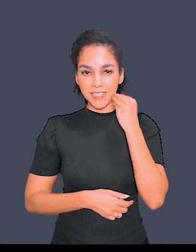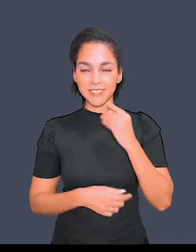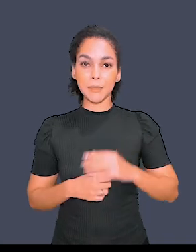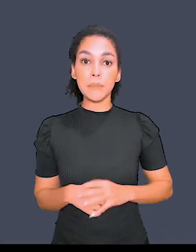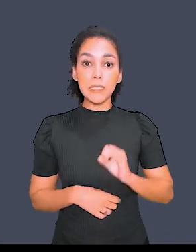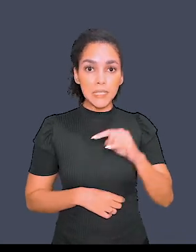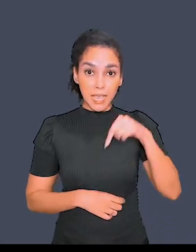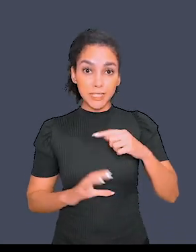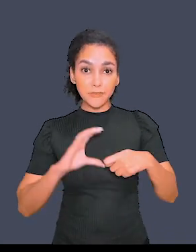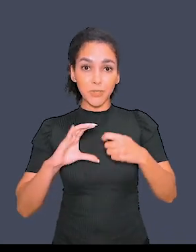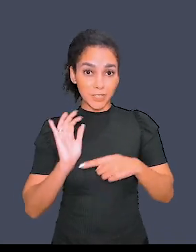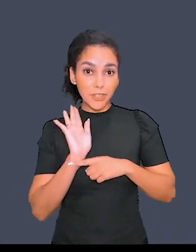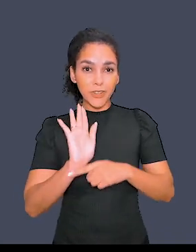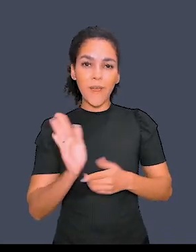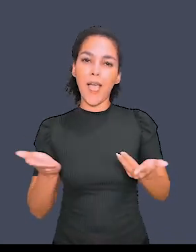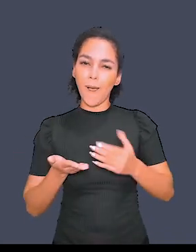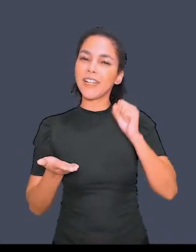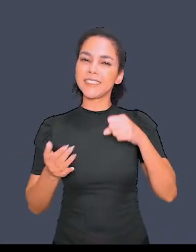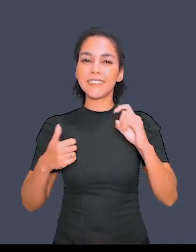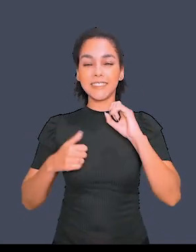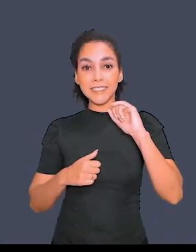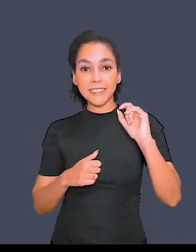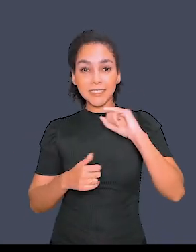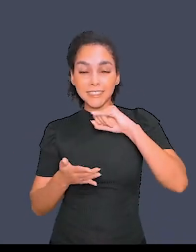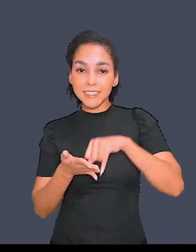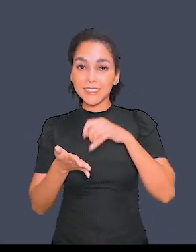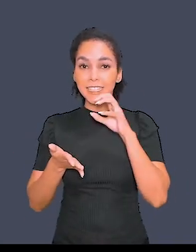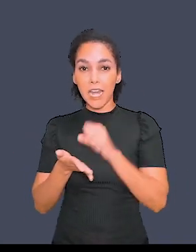E também, se esse vídeo te ajudou, considere agora sim se inscrever